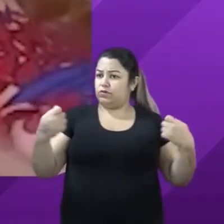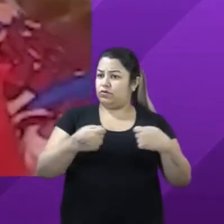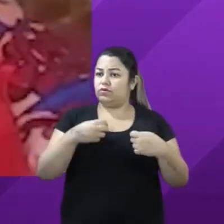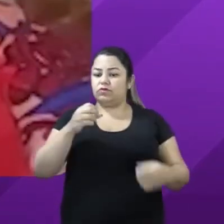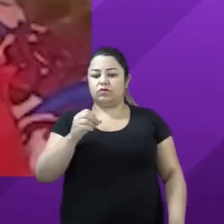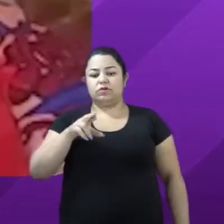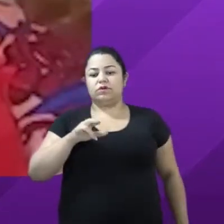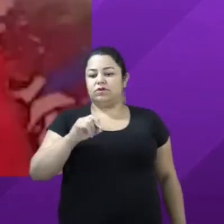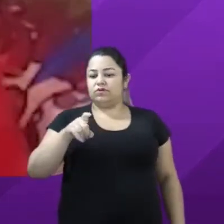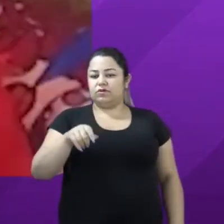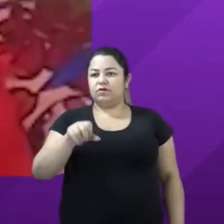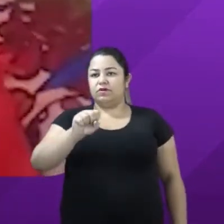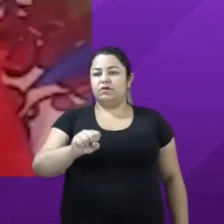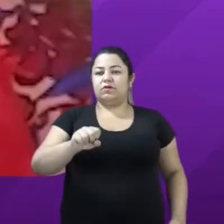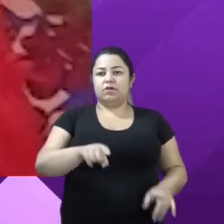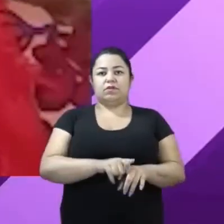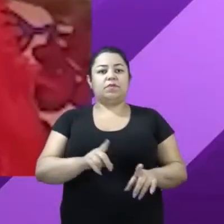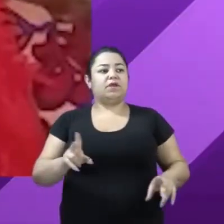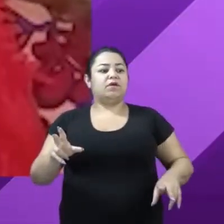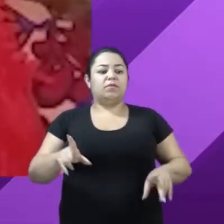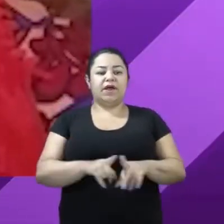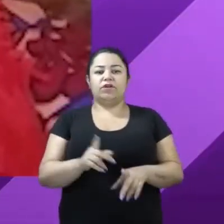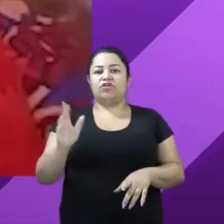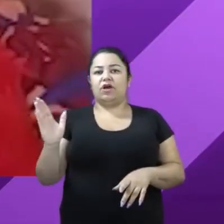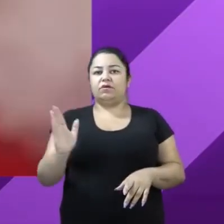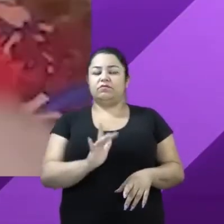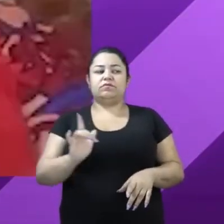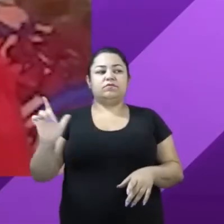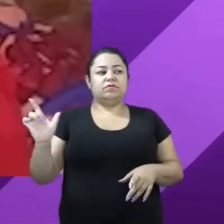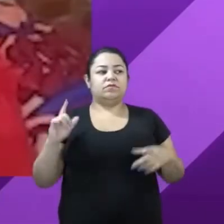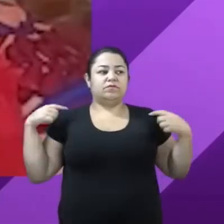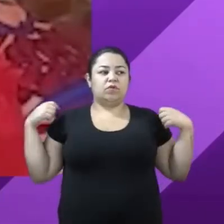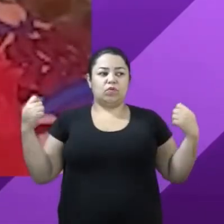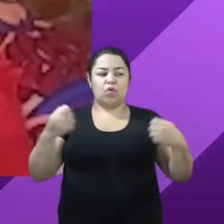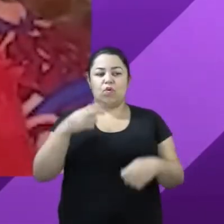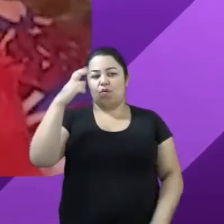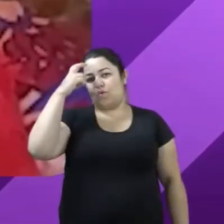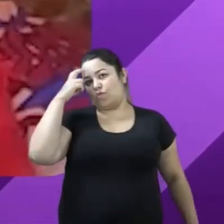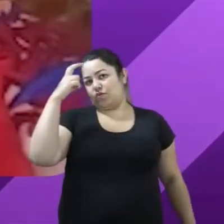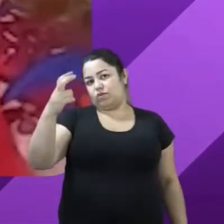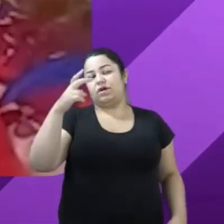as pessoas possam entender como nossos orixás se vestem, como é a nossa cultura.